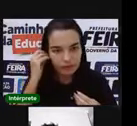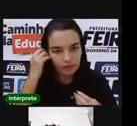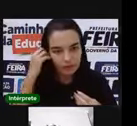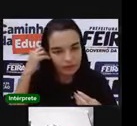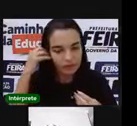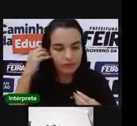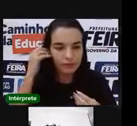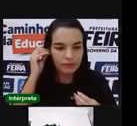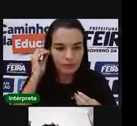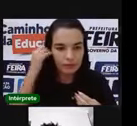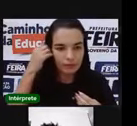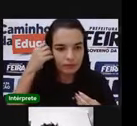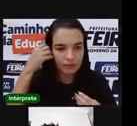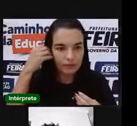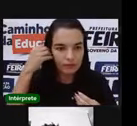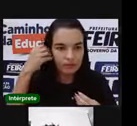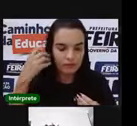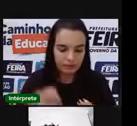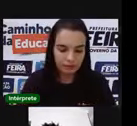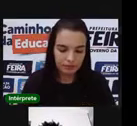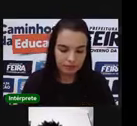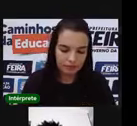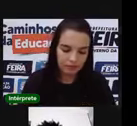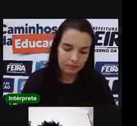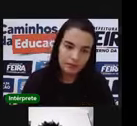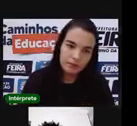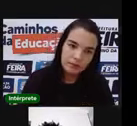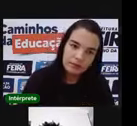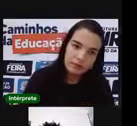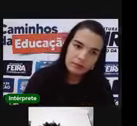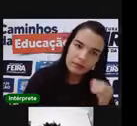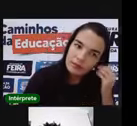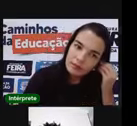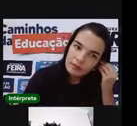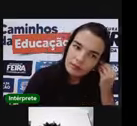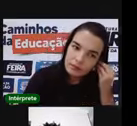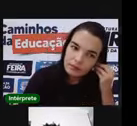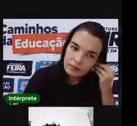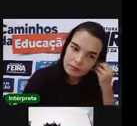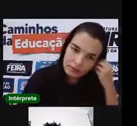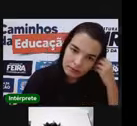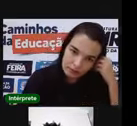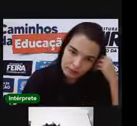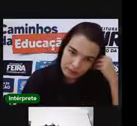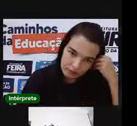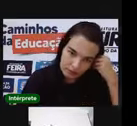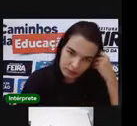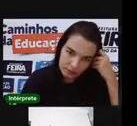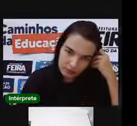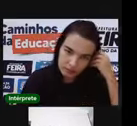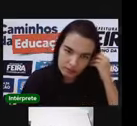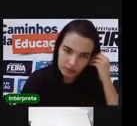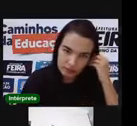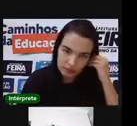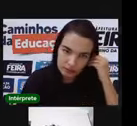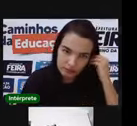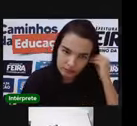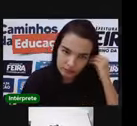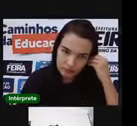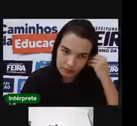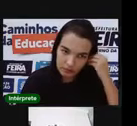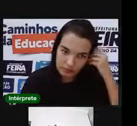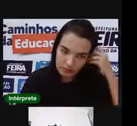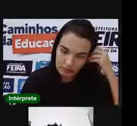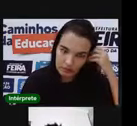diante desse conhecido, diante desse vizinho. A gente é quem a gente é para nós e para o outro, e a gente é o outro